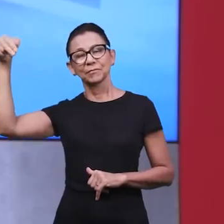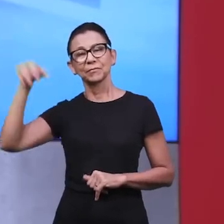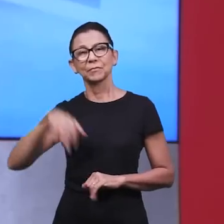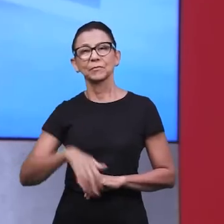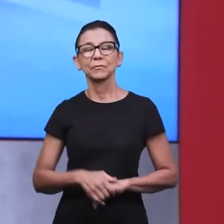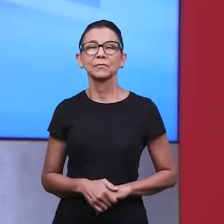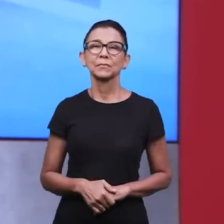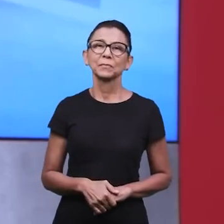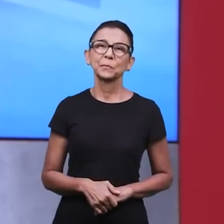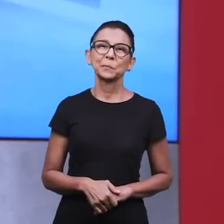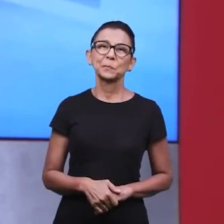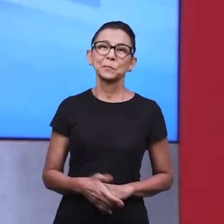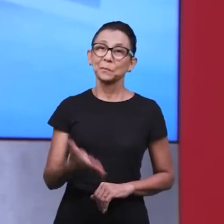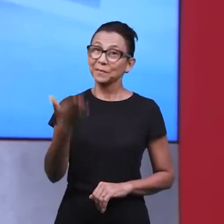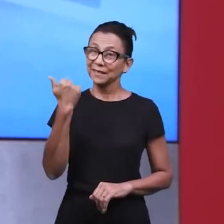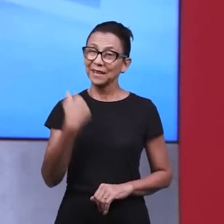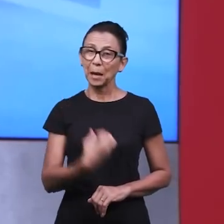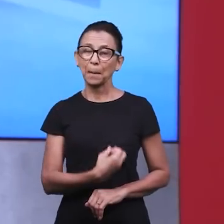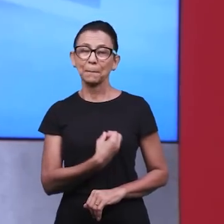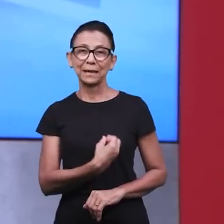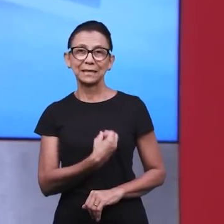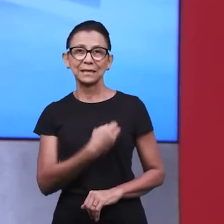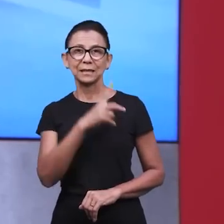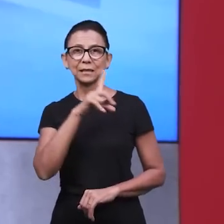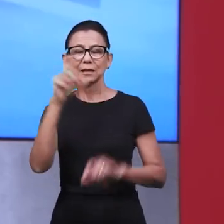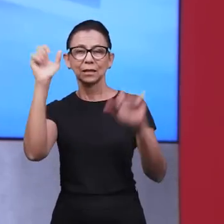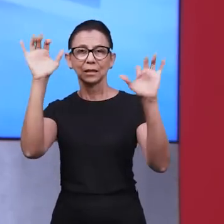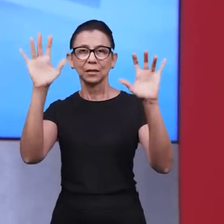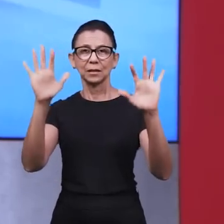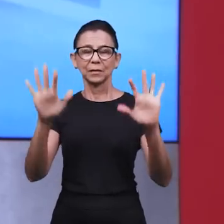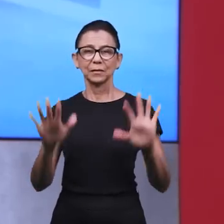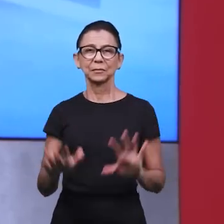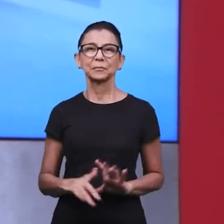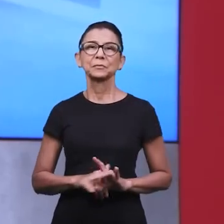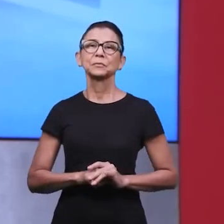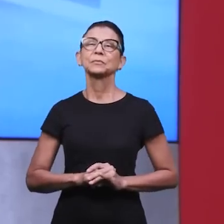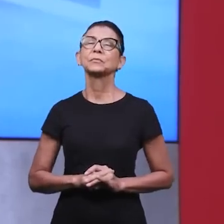do Brasil. Participe conosco e que Deus abençoe